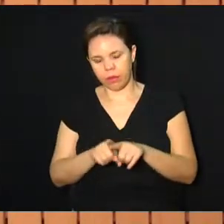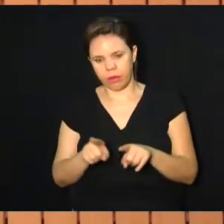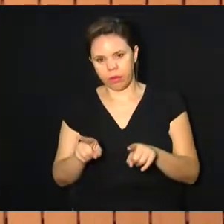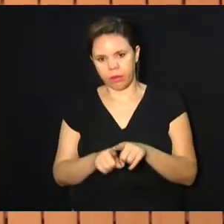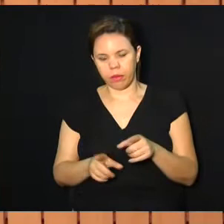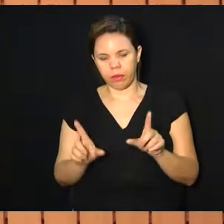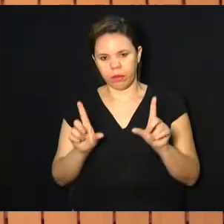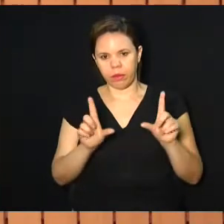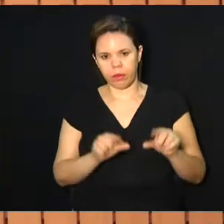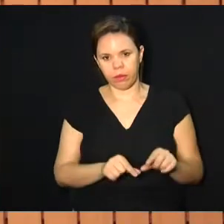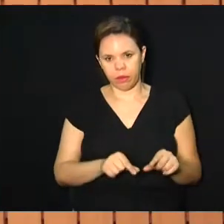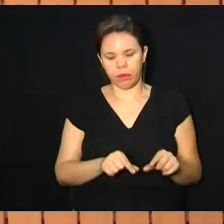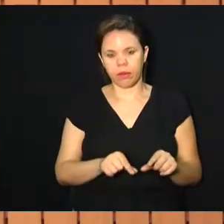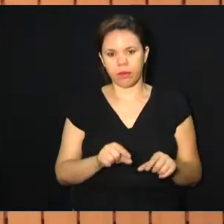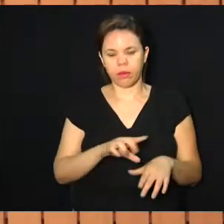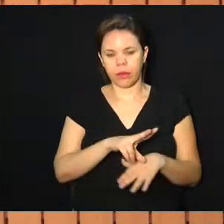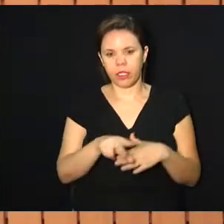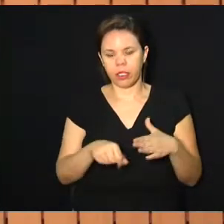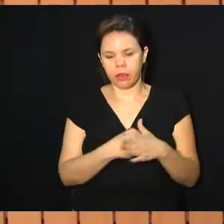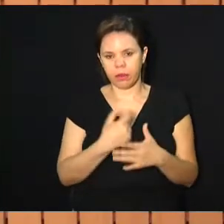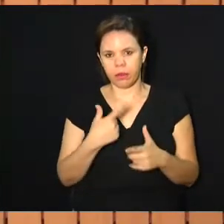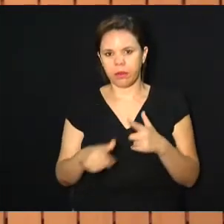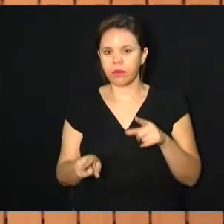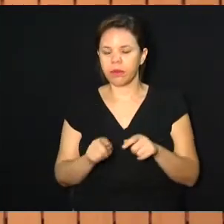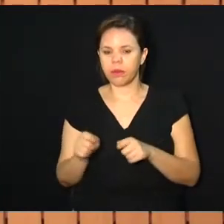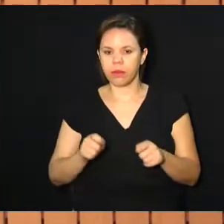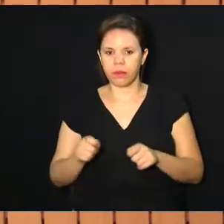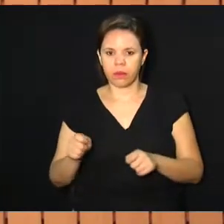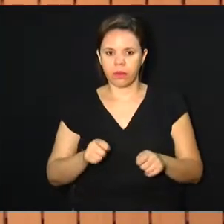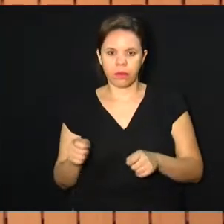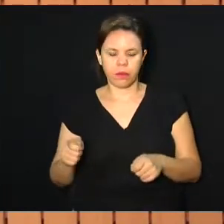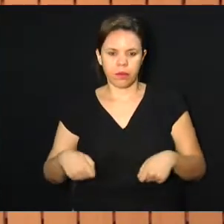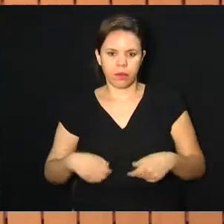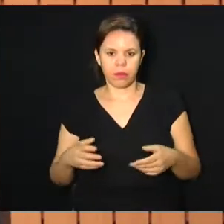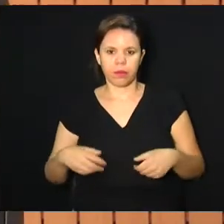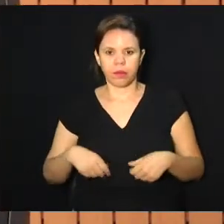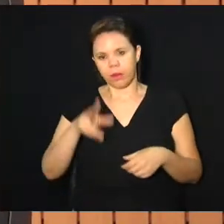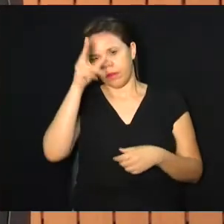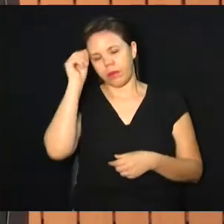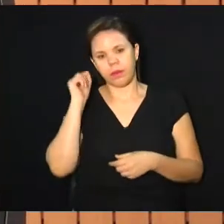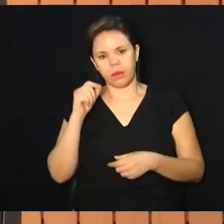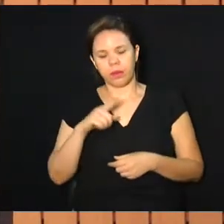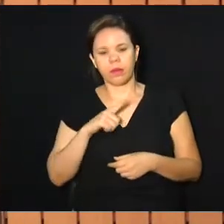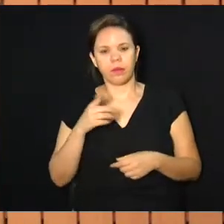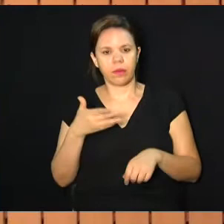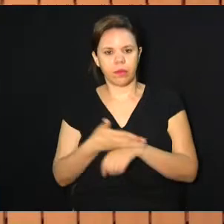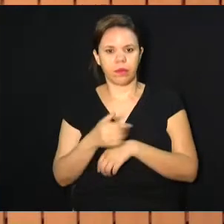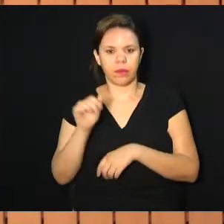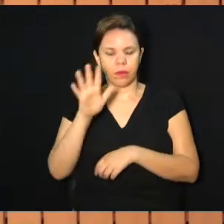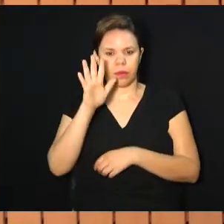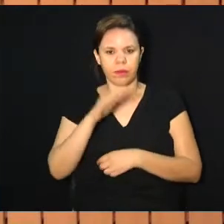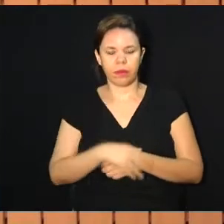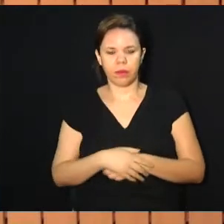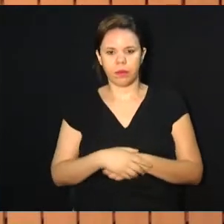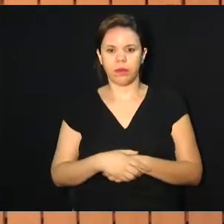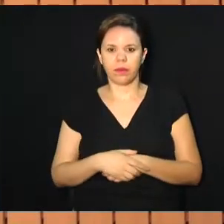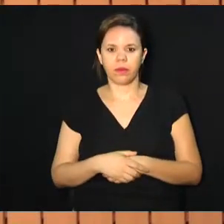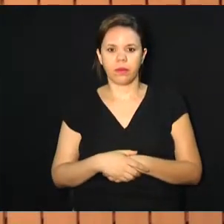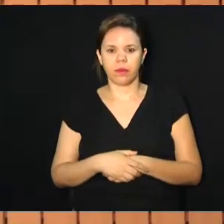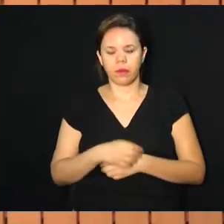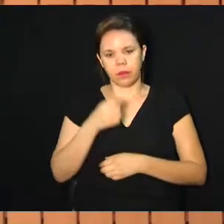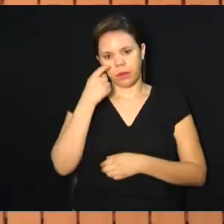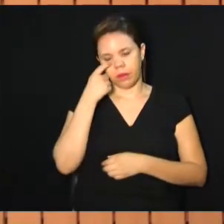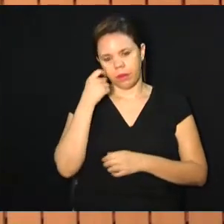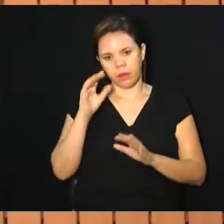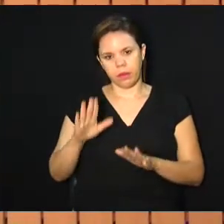seja minimizada. Então, a gente tem um problema de controlar o gasto público, né, que ele tende a ser mais caro,